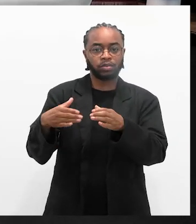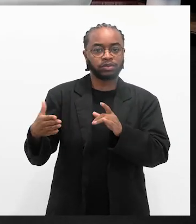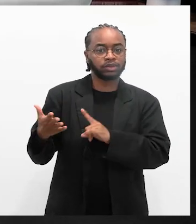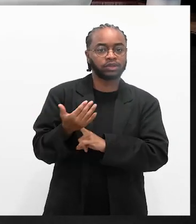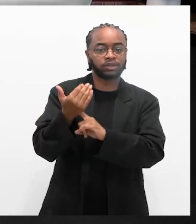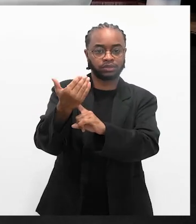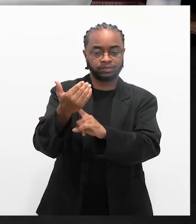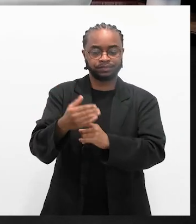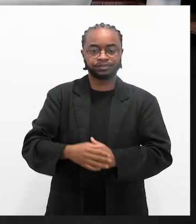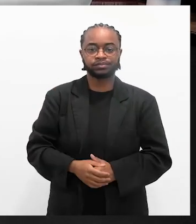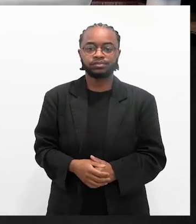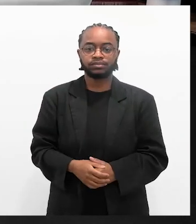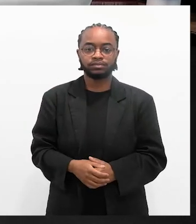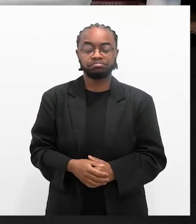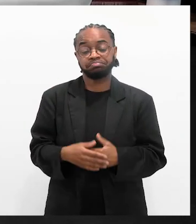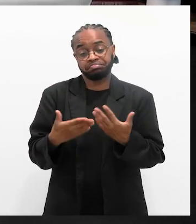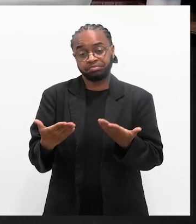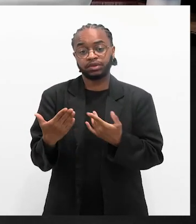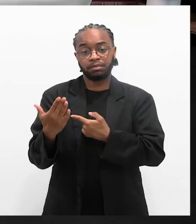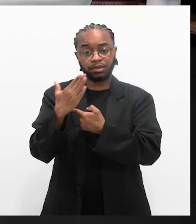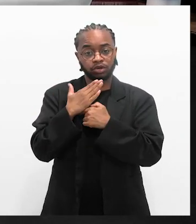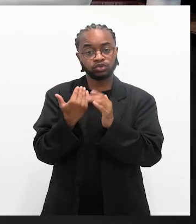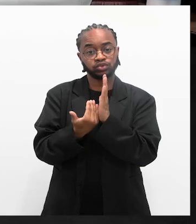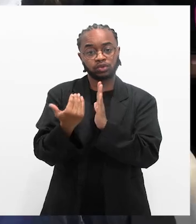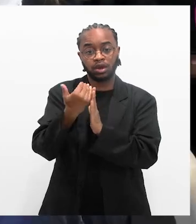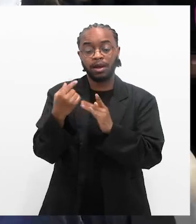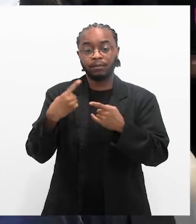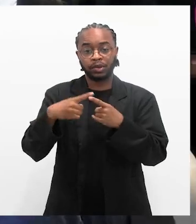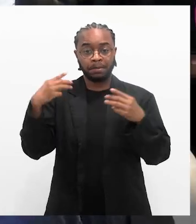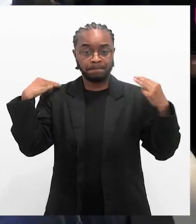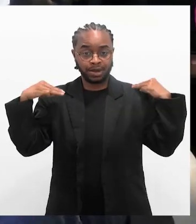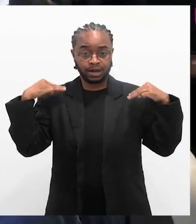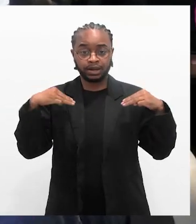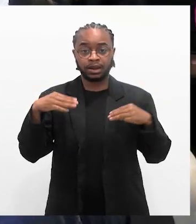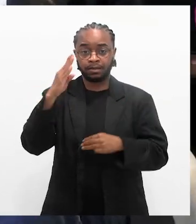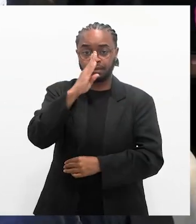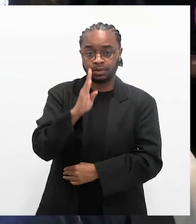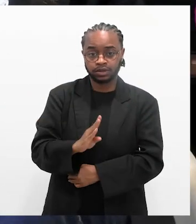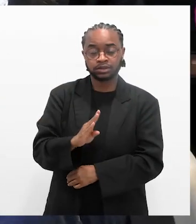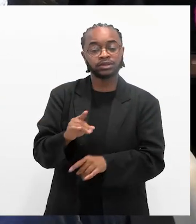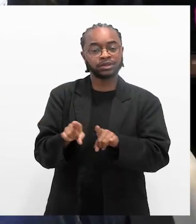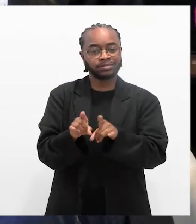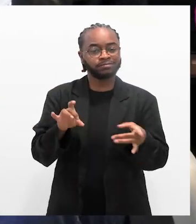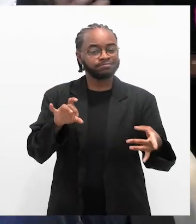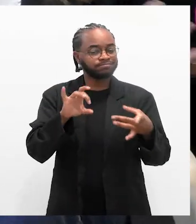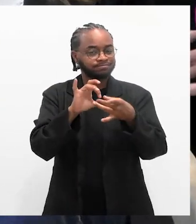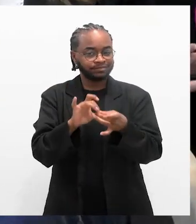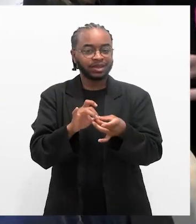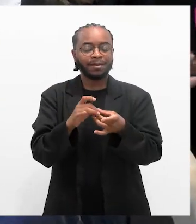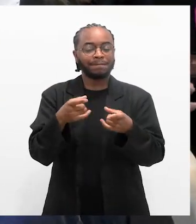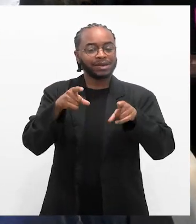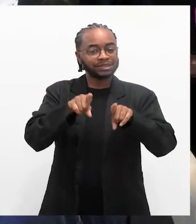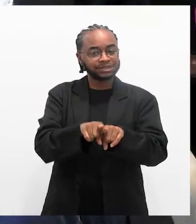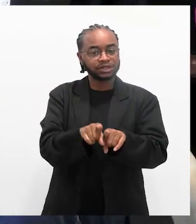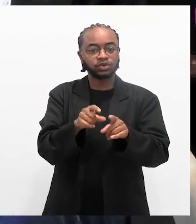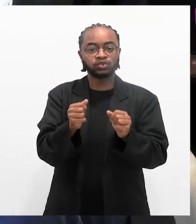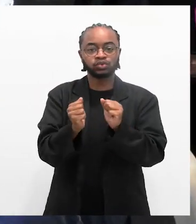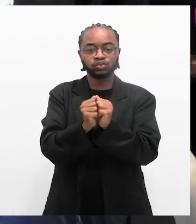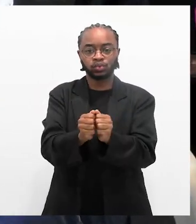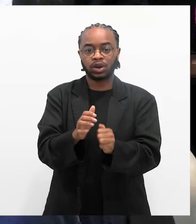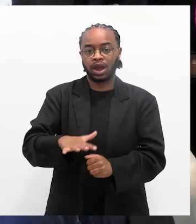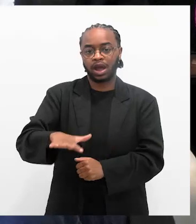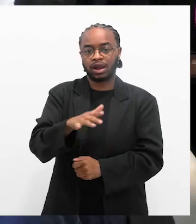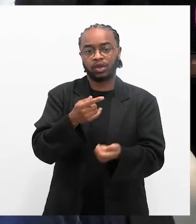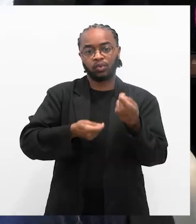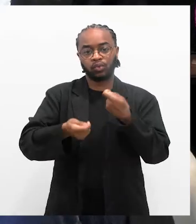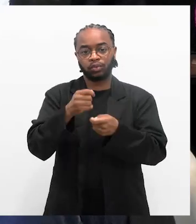cluster tecnológico e que muito me ajudou. Então, a Marinha do Brasil, né, é uma grande parceira nessa